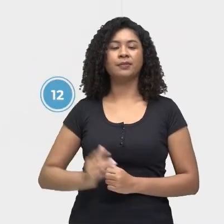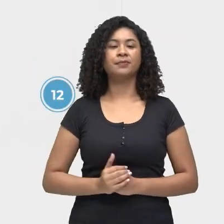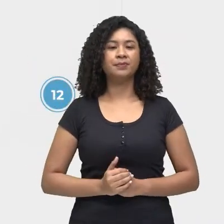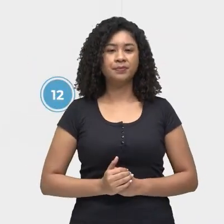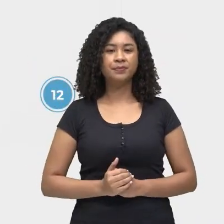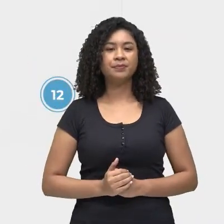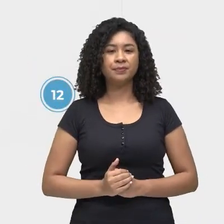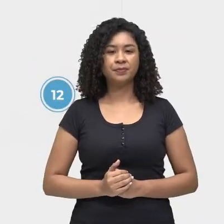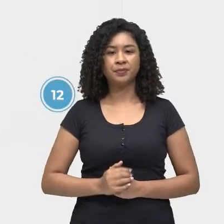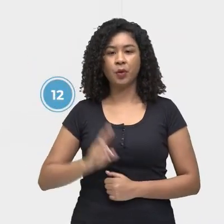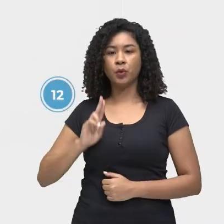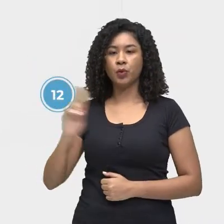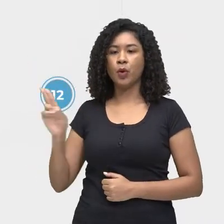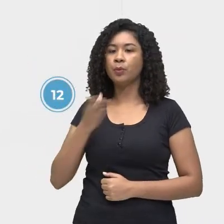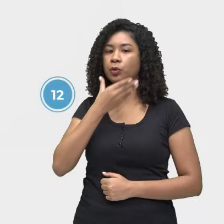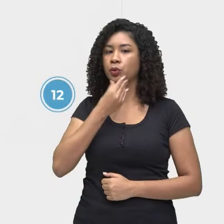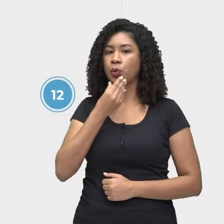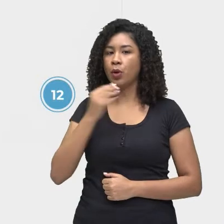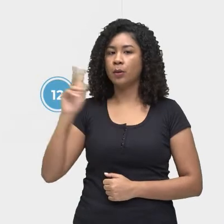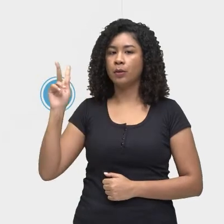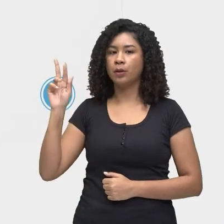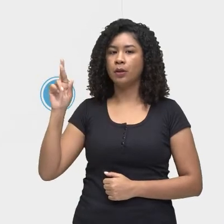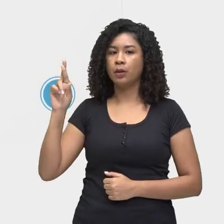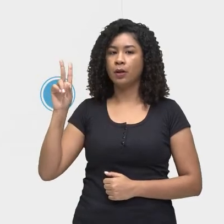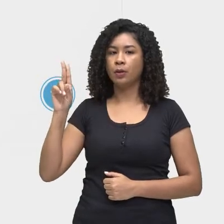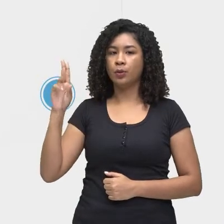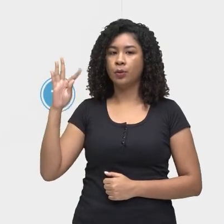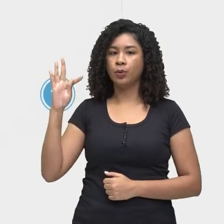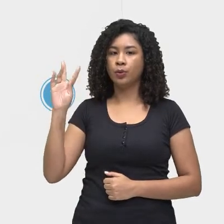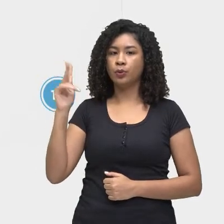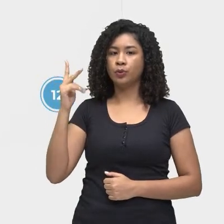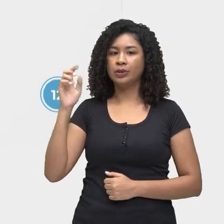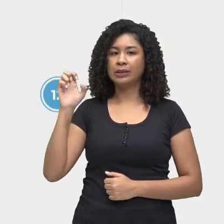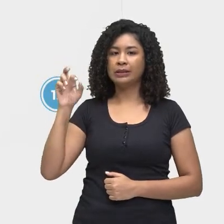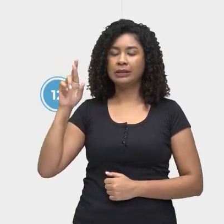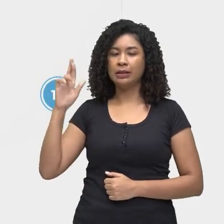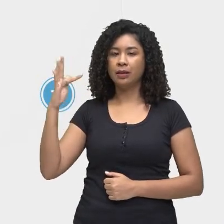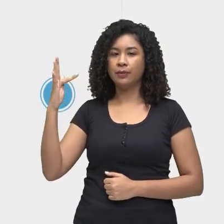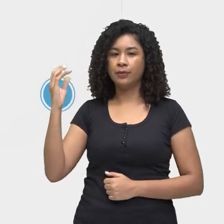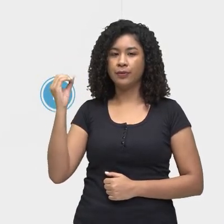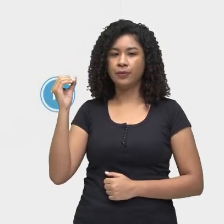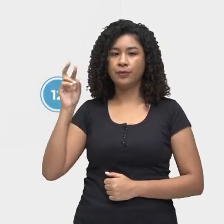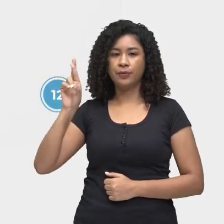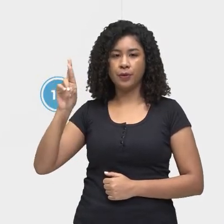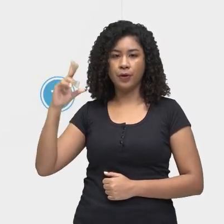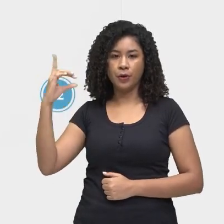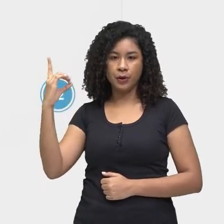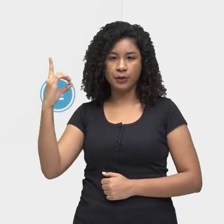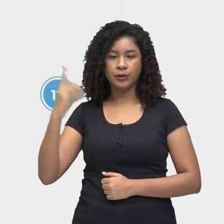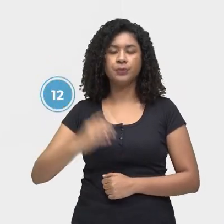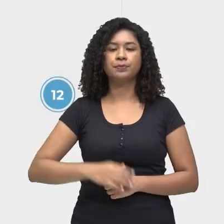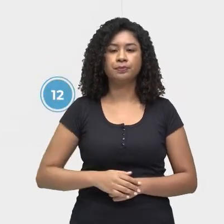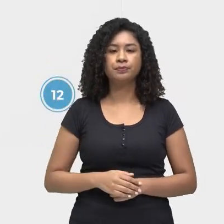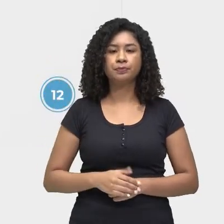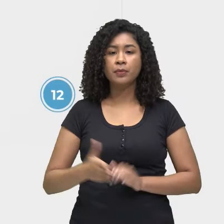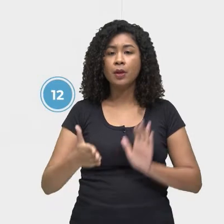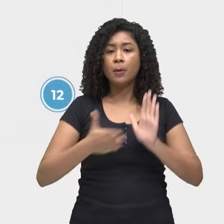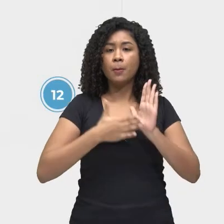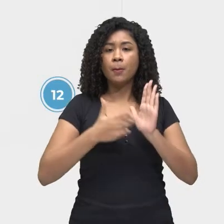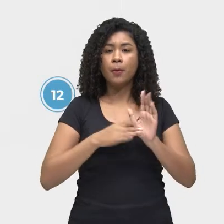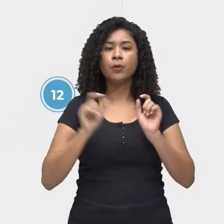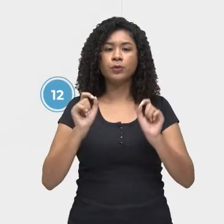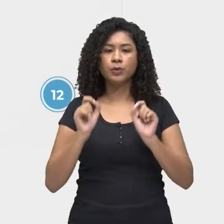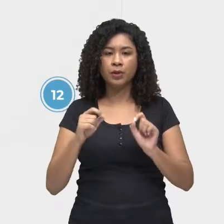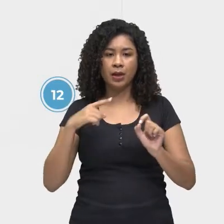Rutherford, em 1911, propôs o modelo nuclear ou planetário, em que o átomo possui núcleo.